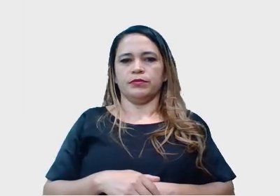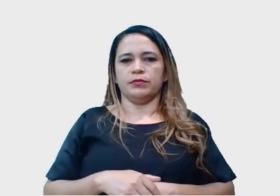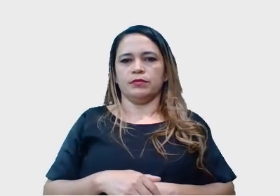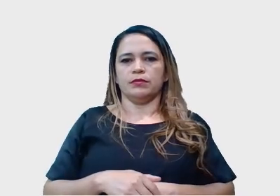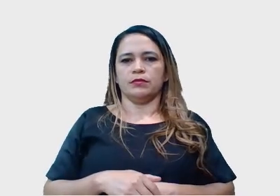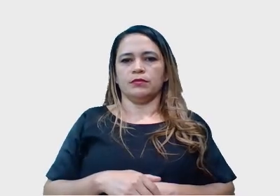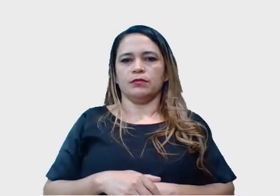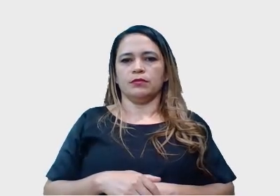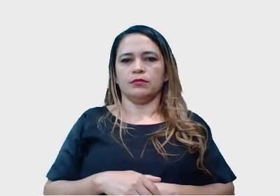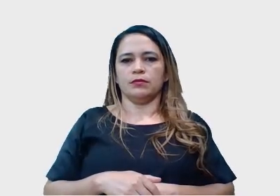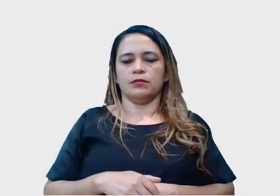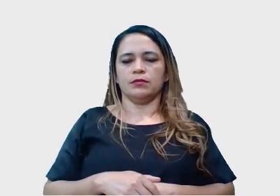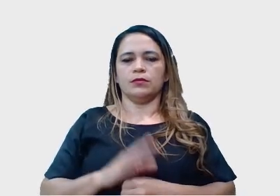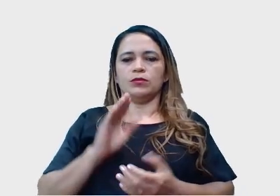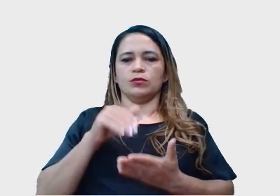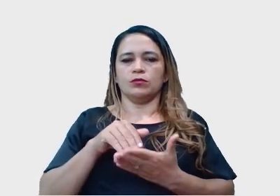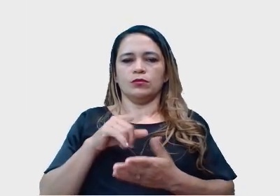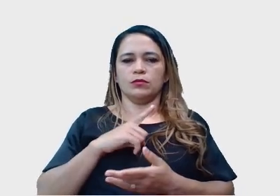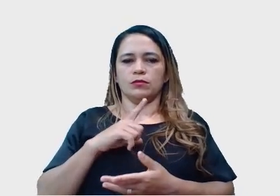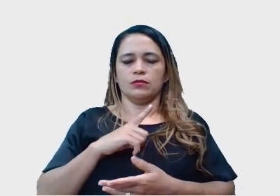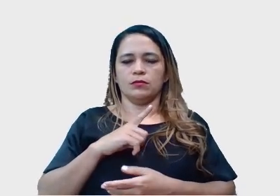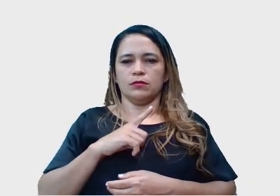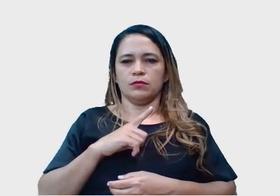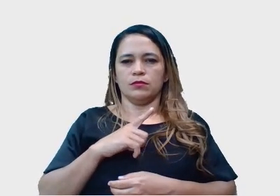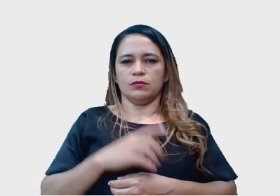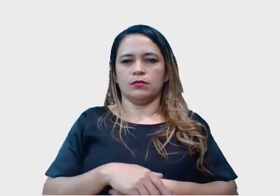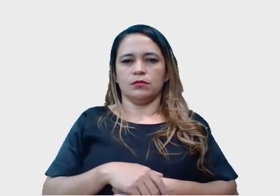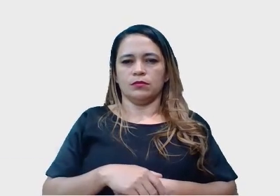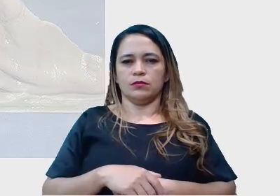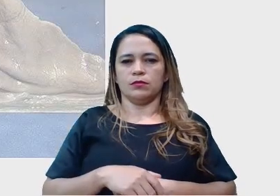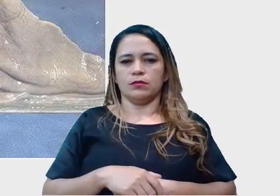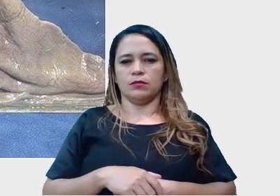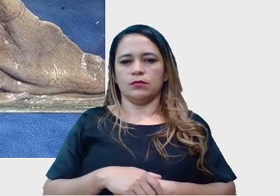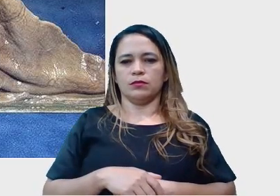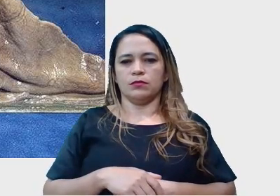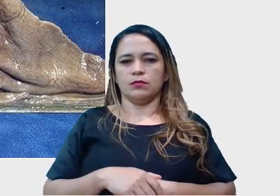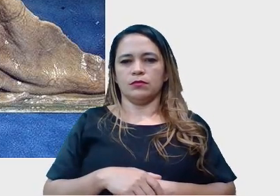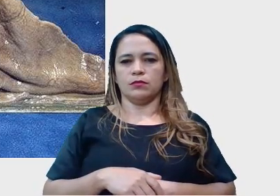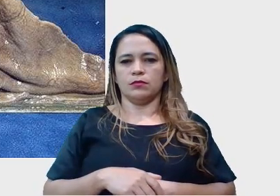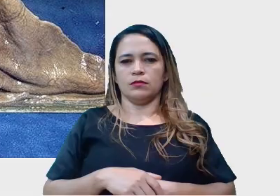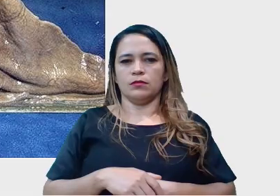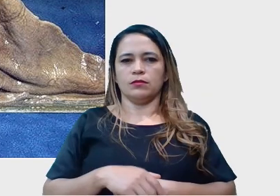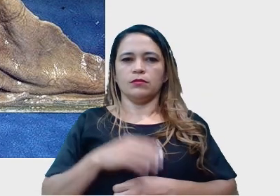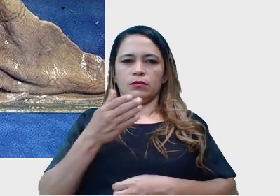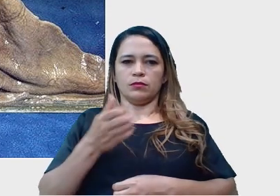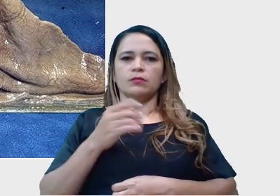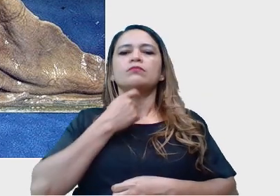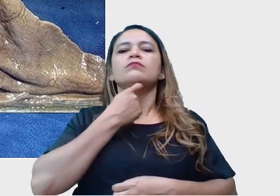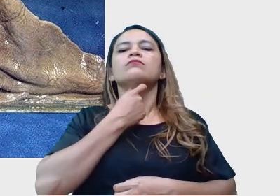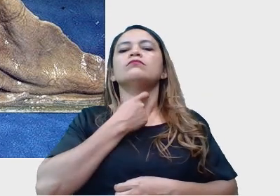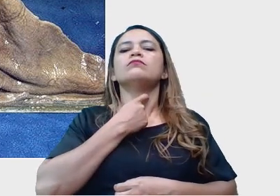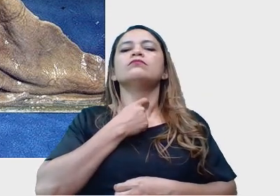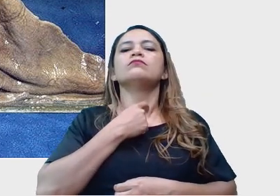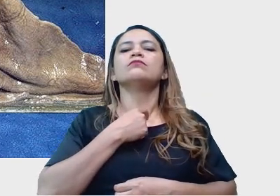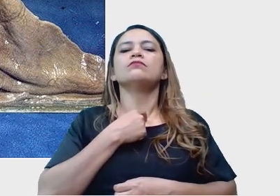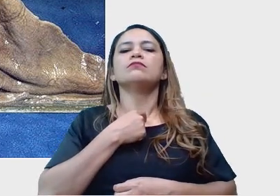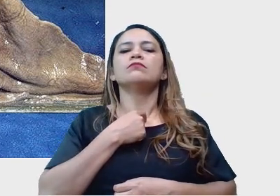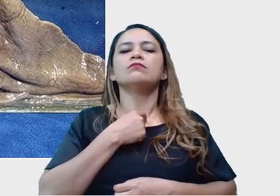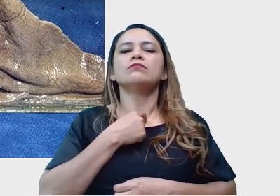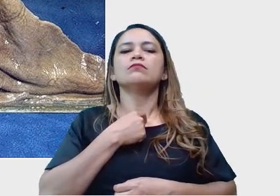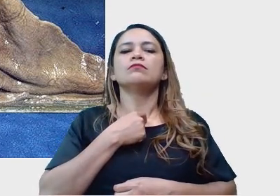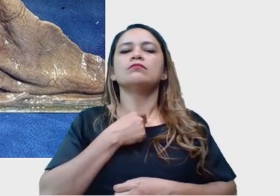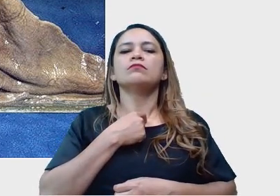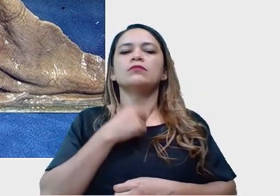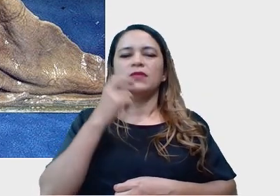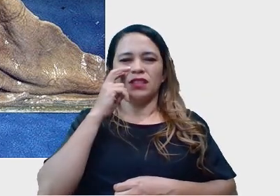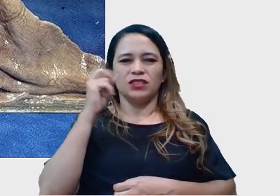E esse terceiro e último caso aqui é o caso do inchaço do esôfago, é o chamado megaesôfago. Aqui está dissecado, é difícil